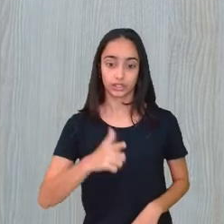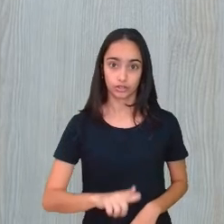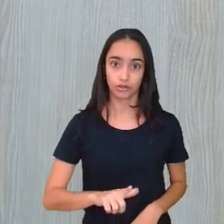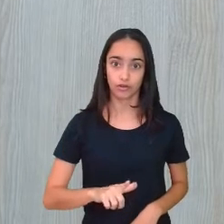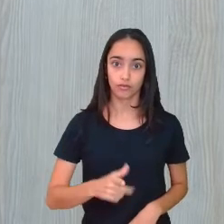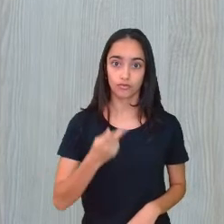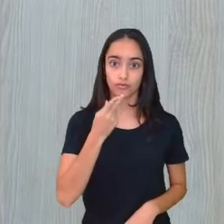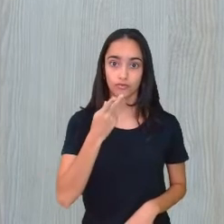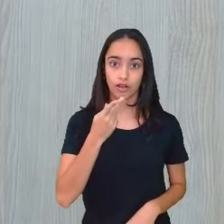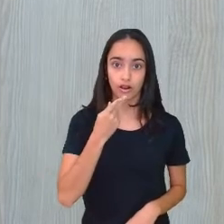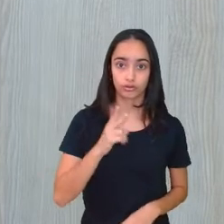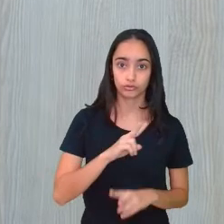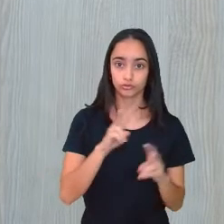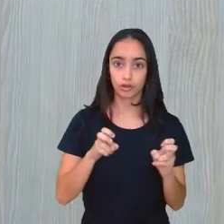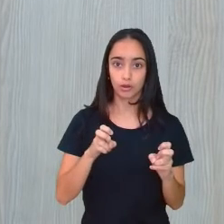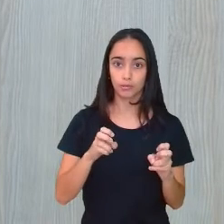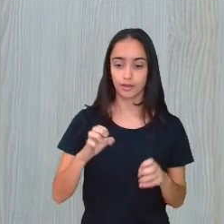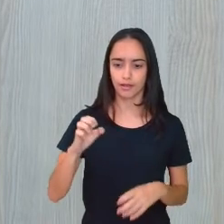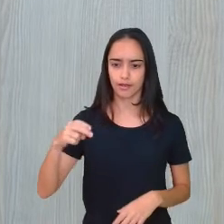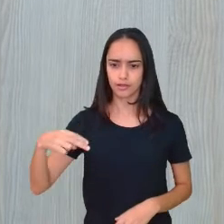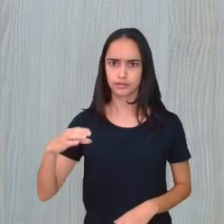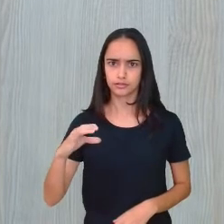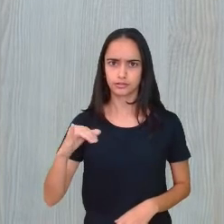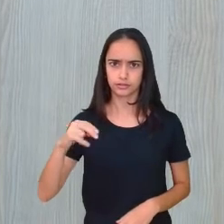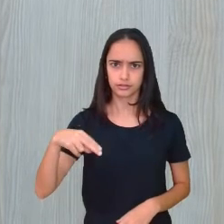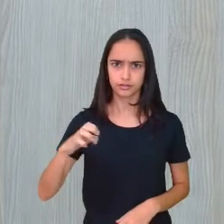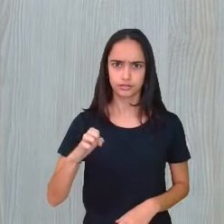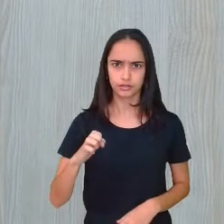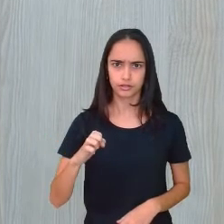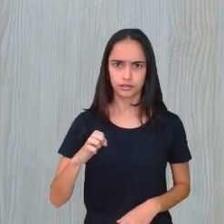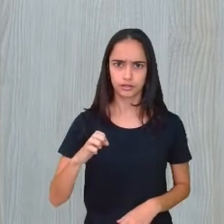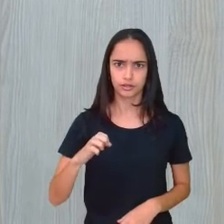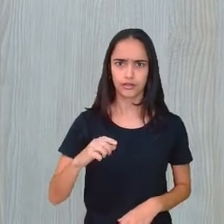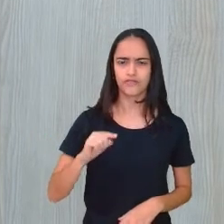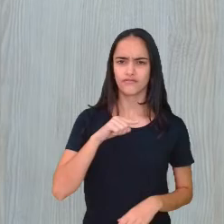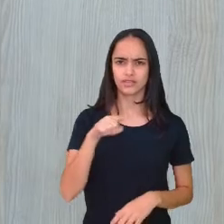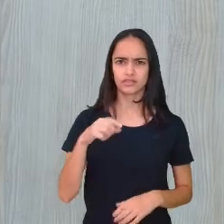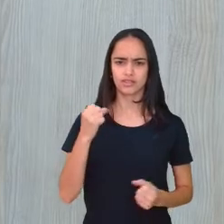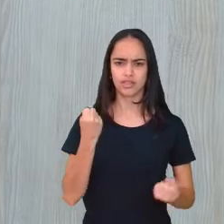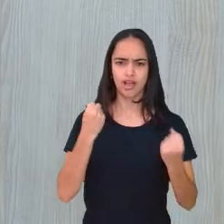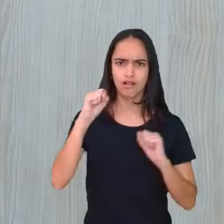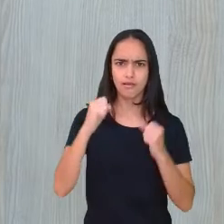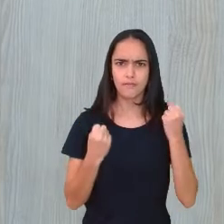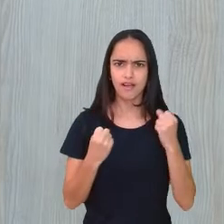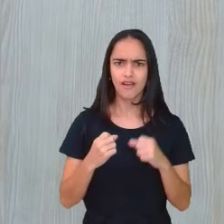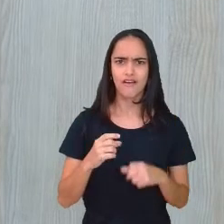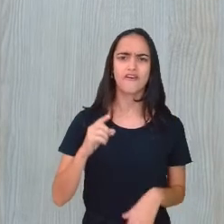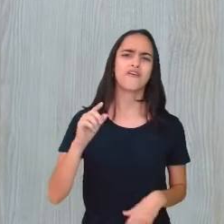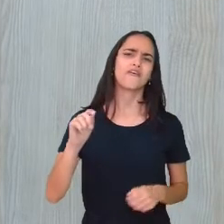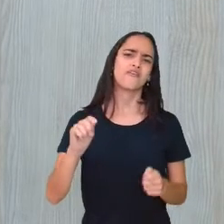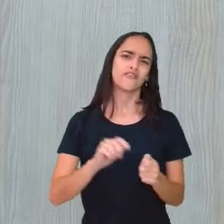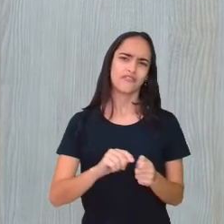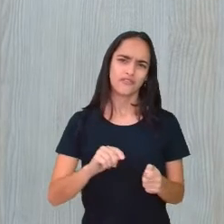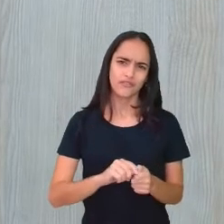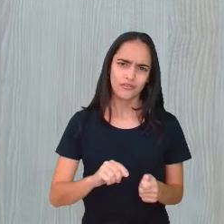do Ensine. Tá na academia? Faz o seu documentáriozinho ali sobre